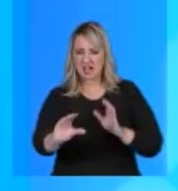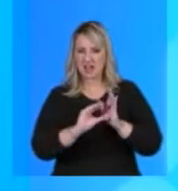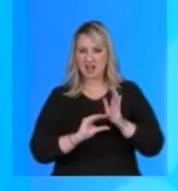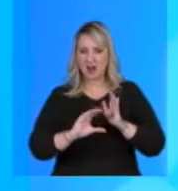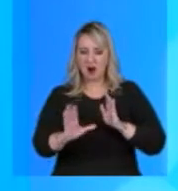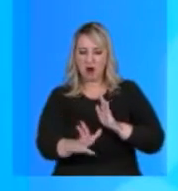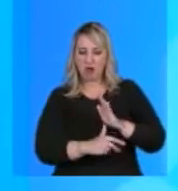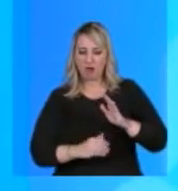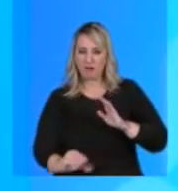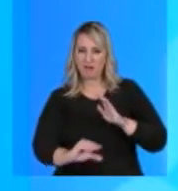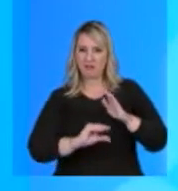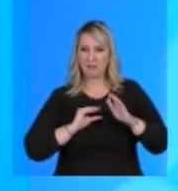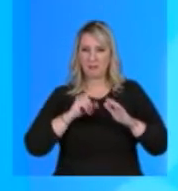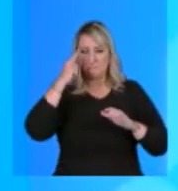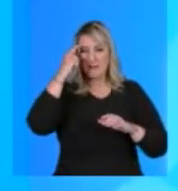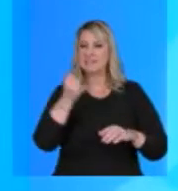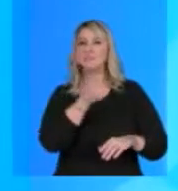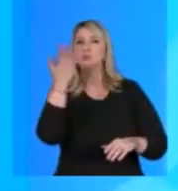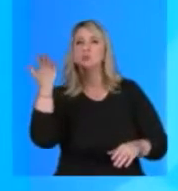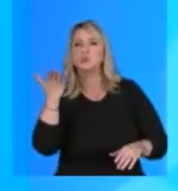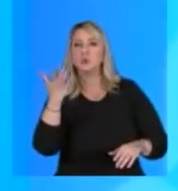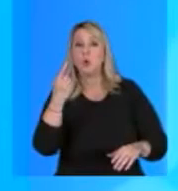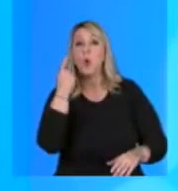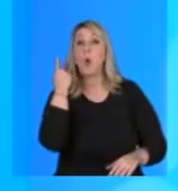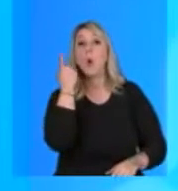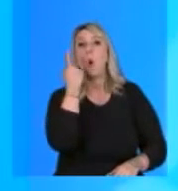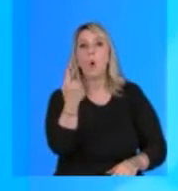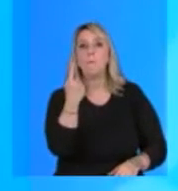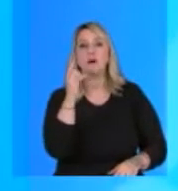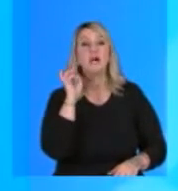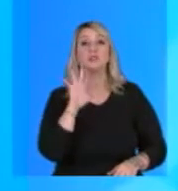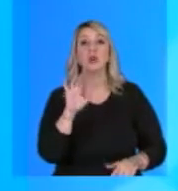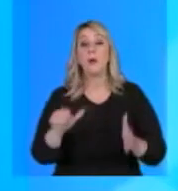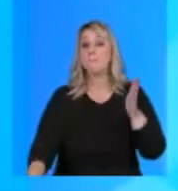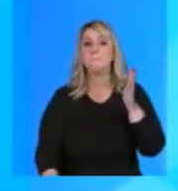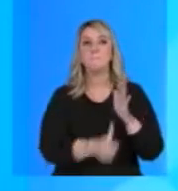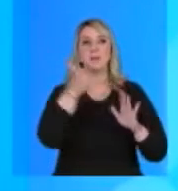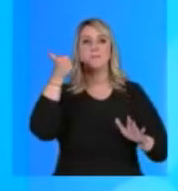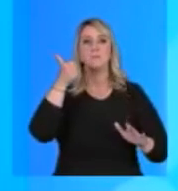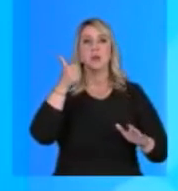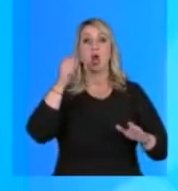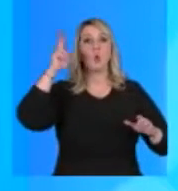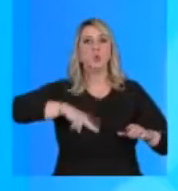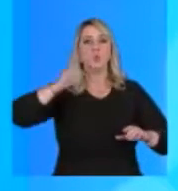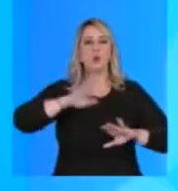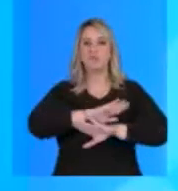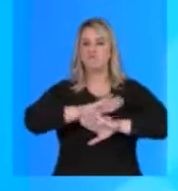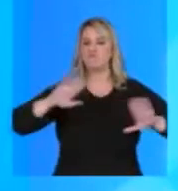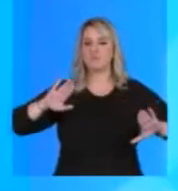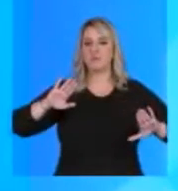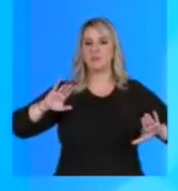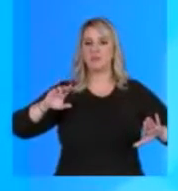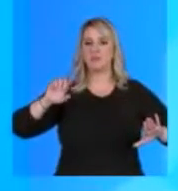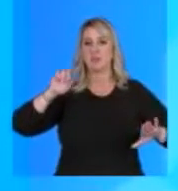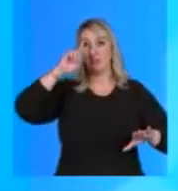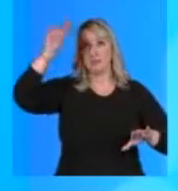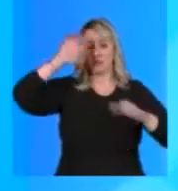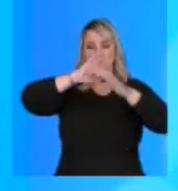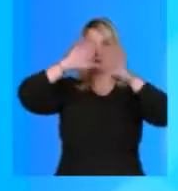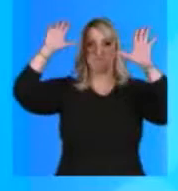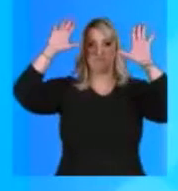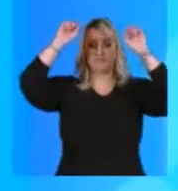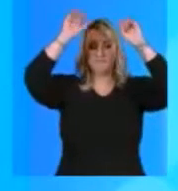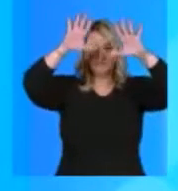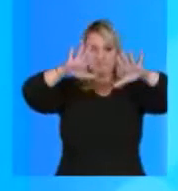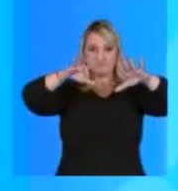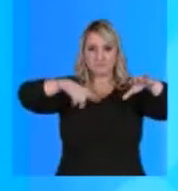propina pensando no número uma só a primeira pra nunca mais que deus ilumine aos nossos leitores